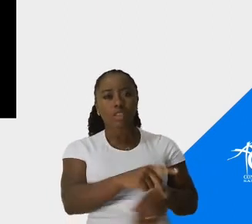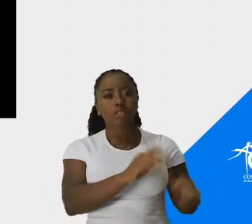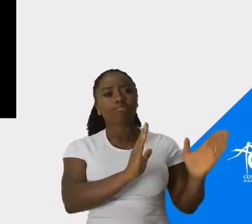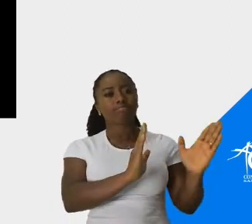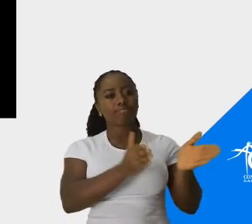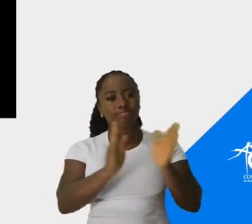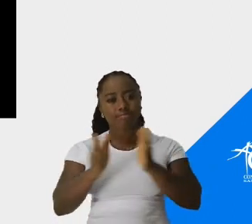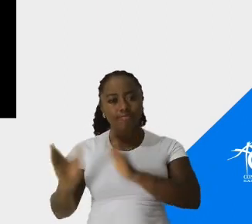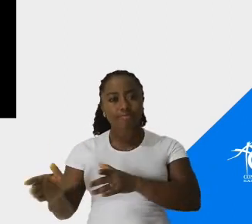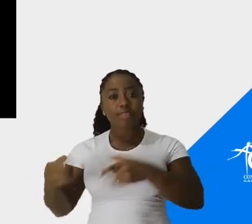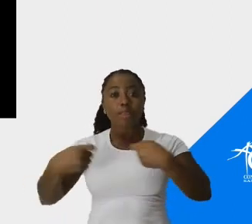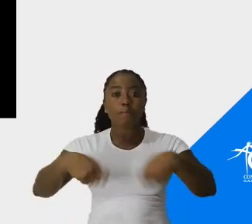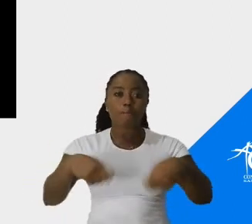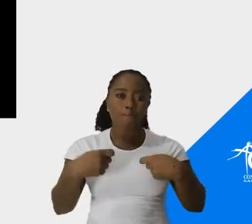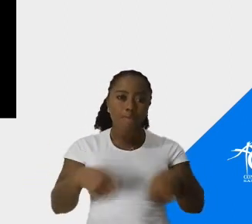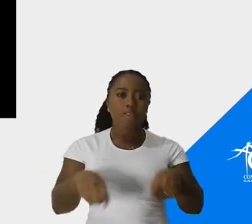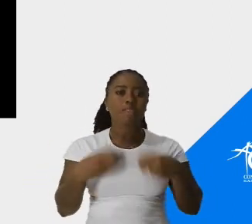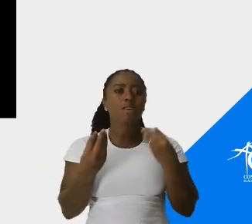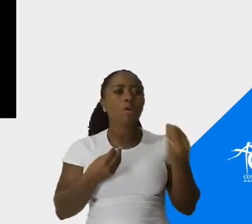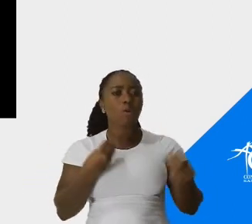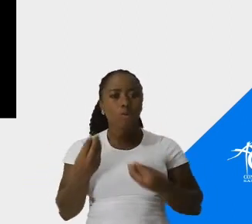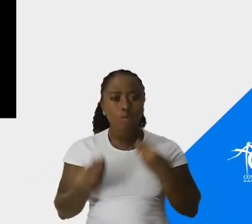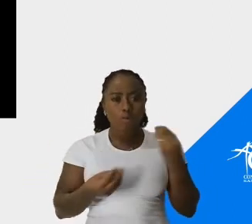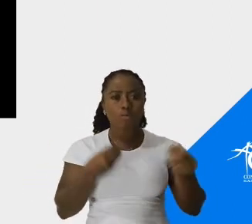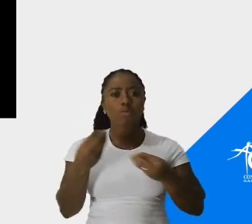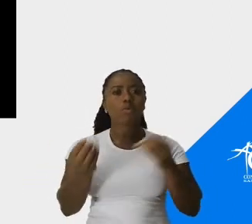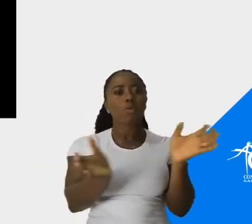equipe dos neurologistas, né, e